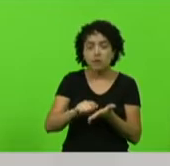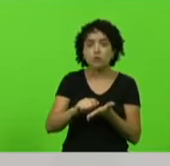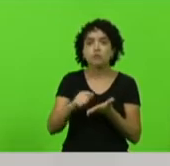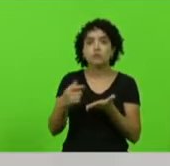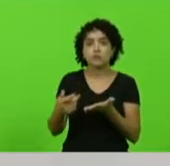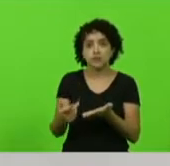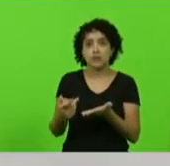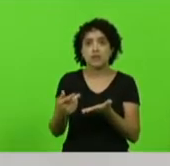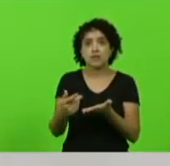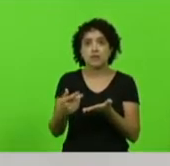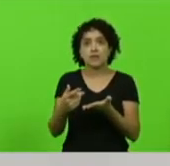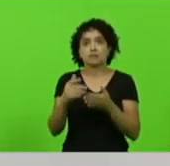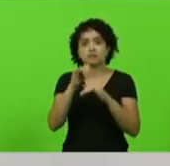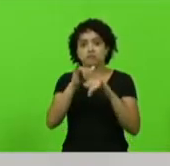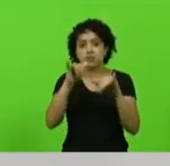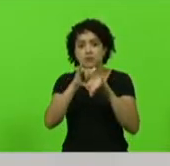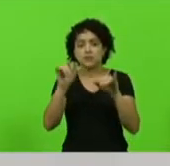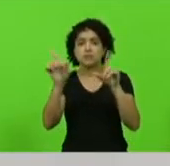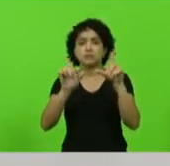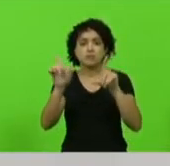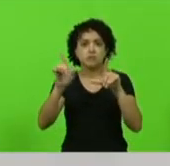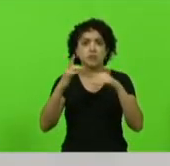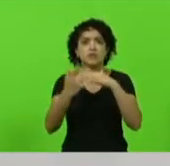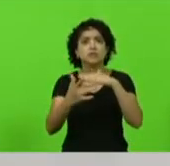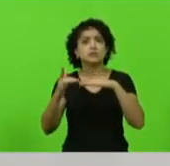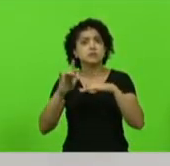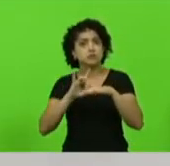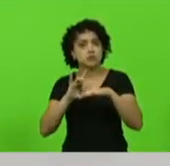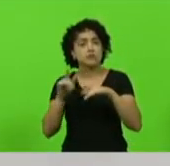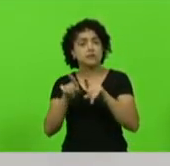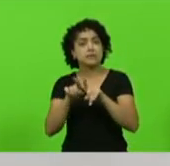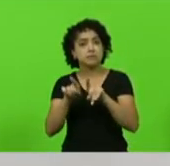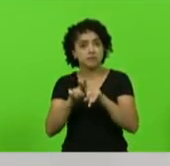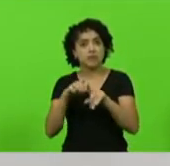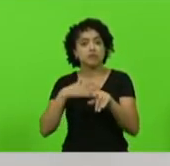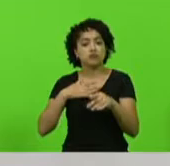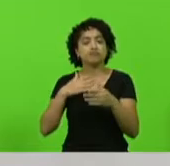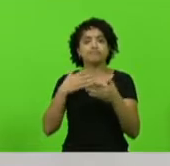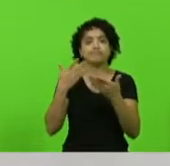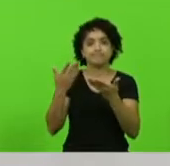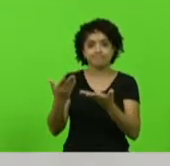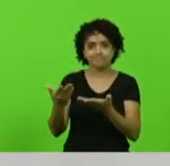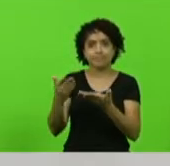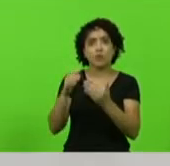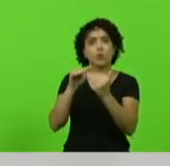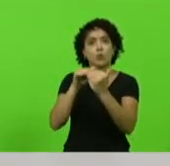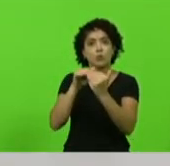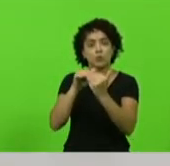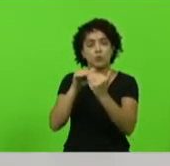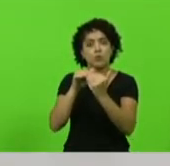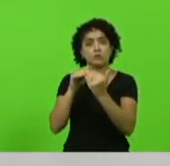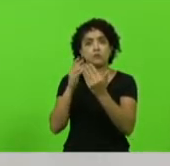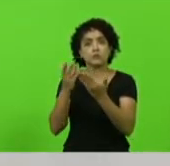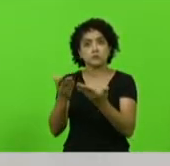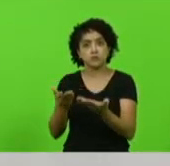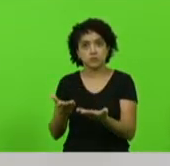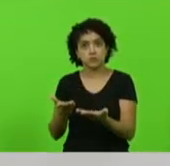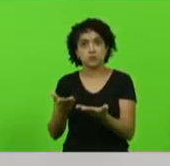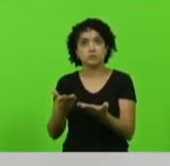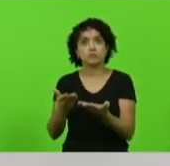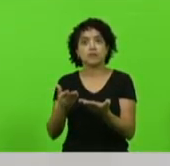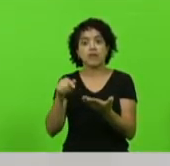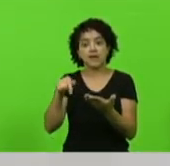na imprensa e nas suas redes sociais, eu faço também as palavras da ACM, as palavras da